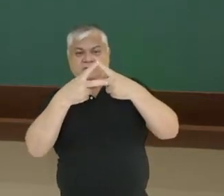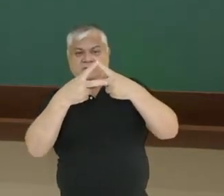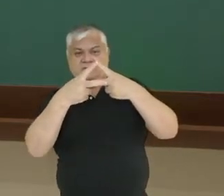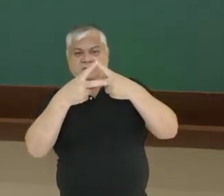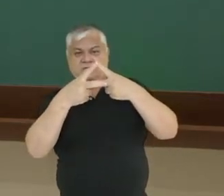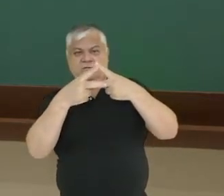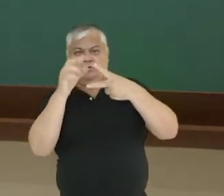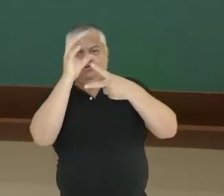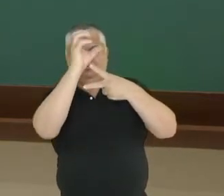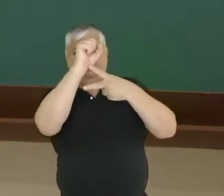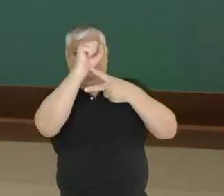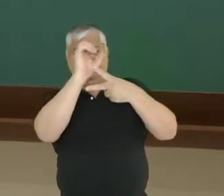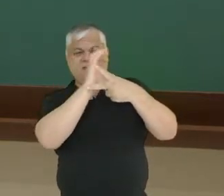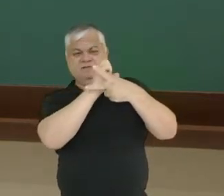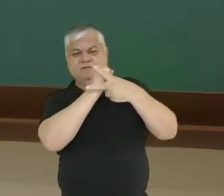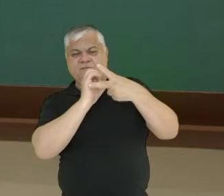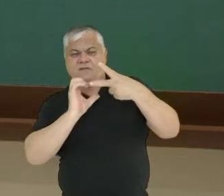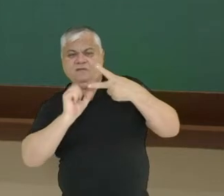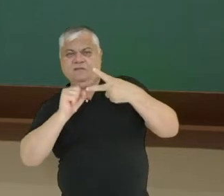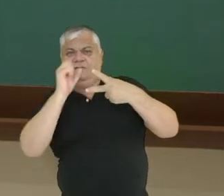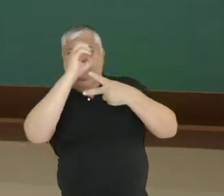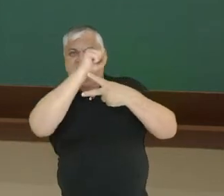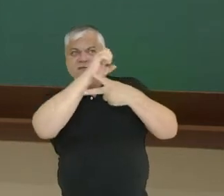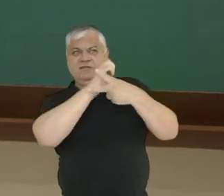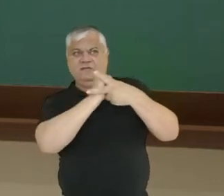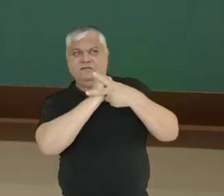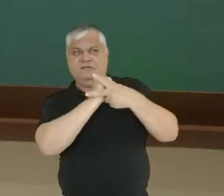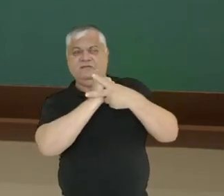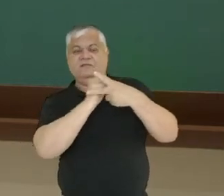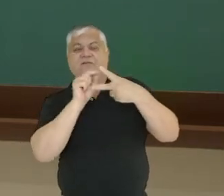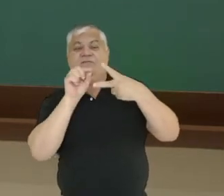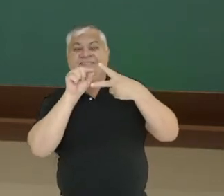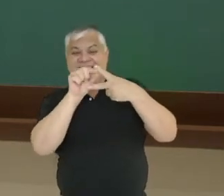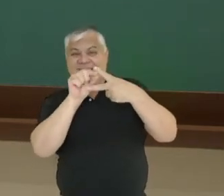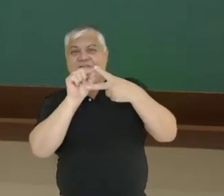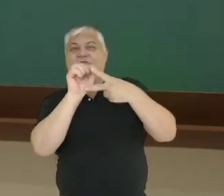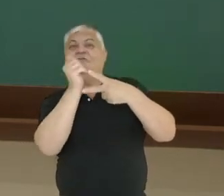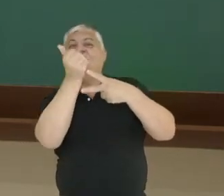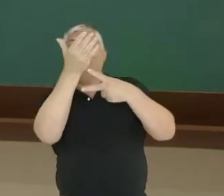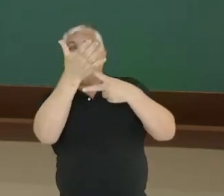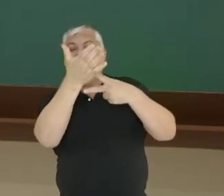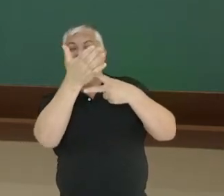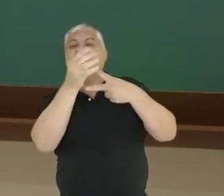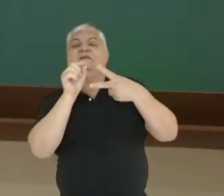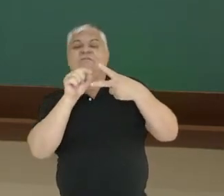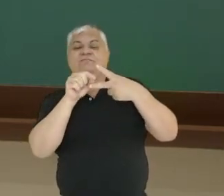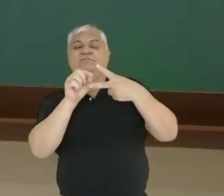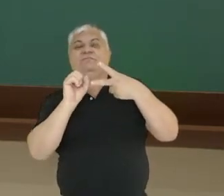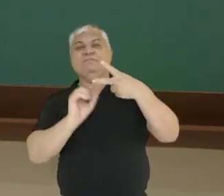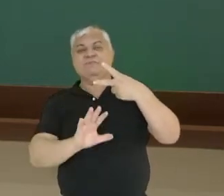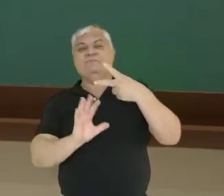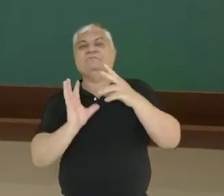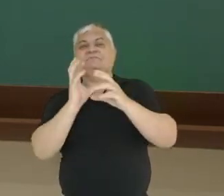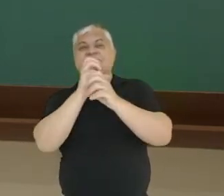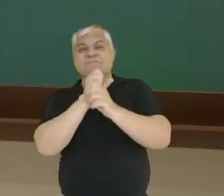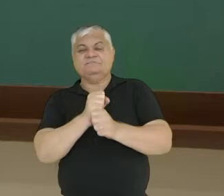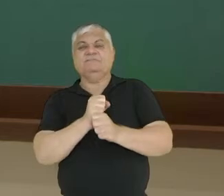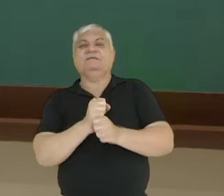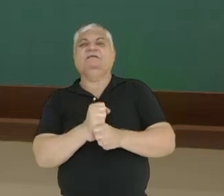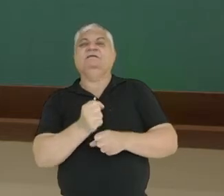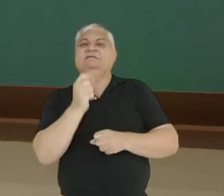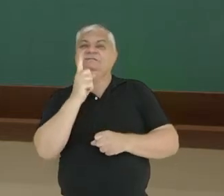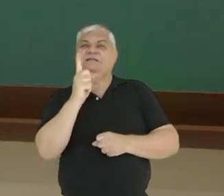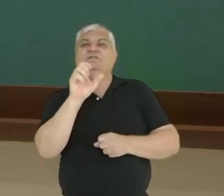juntos, somando esses dois ângulos, esse ângulo externo D e interno a soma tem que